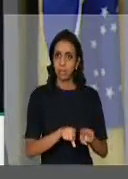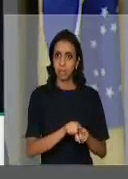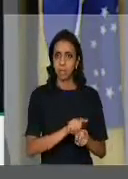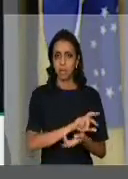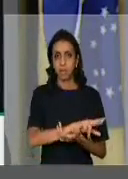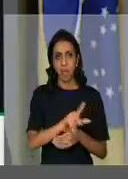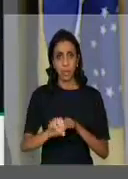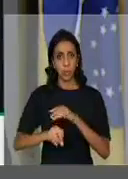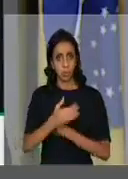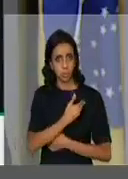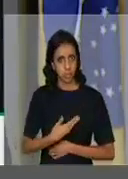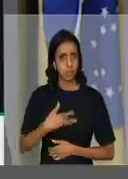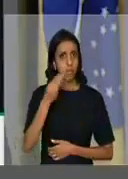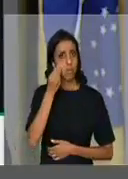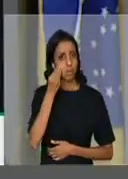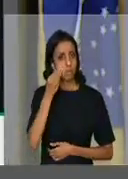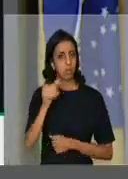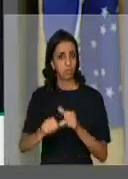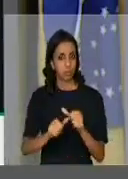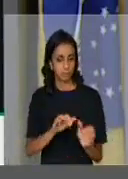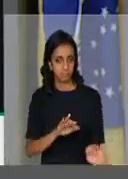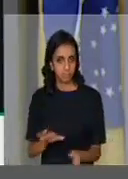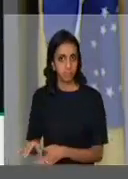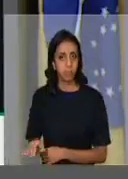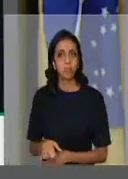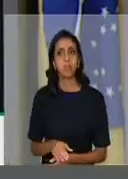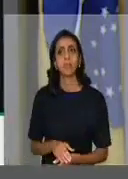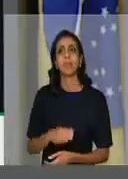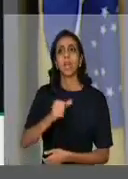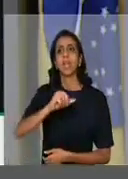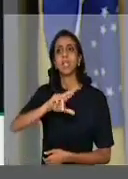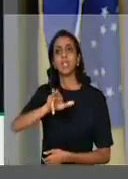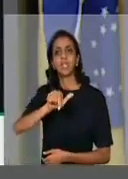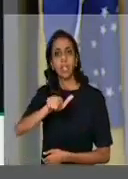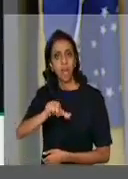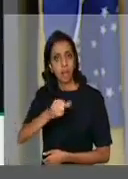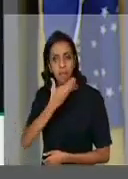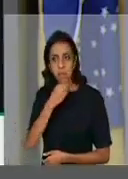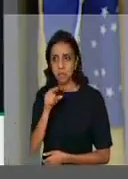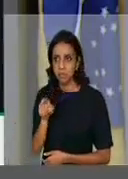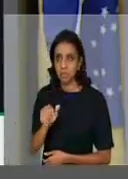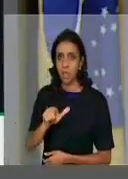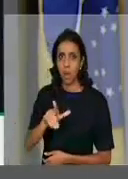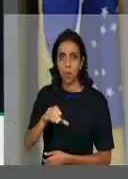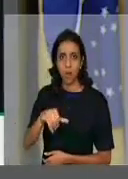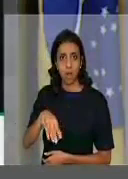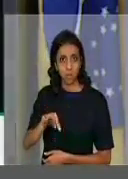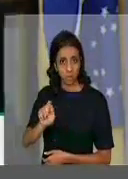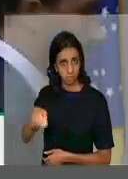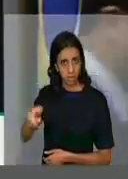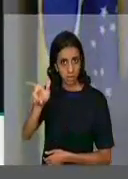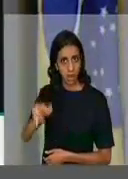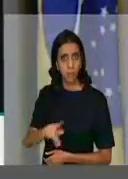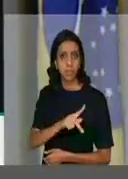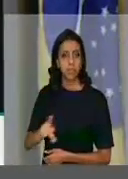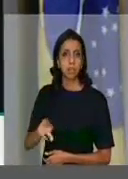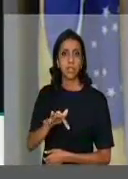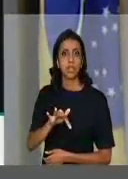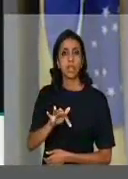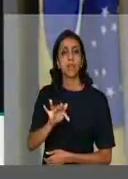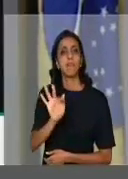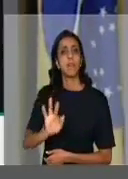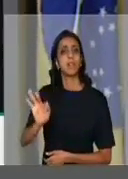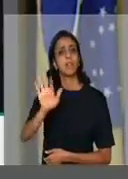das instituições brasileiras. Meu caro Charles Johnson da Silva Alcântara, presidente da